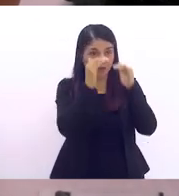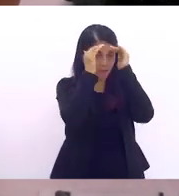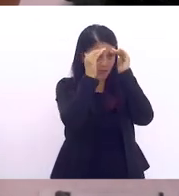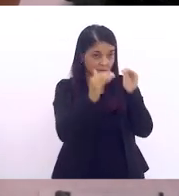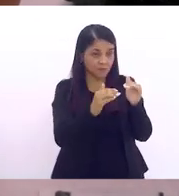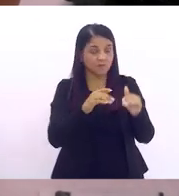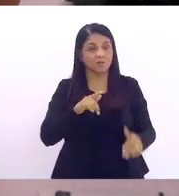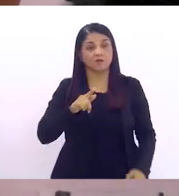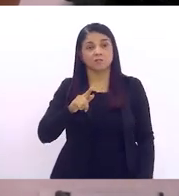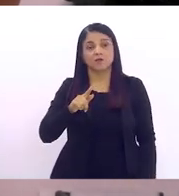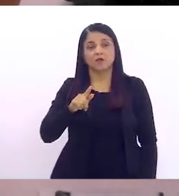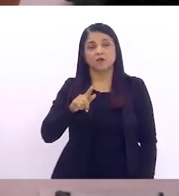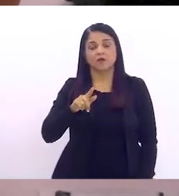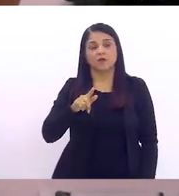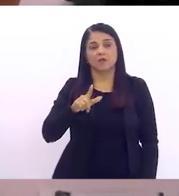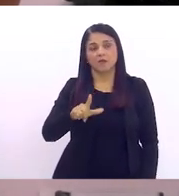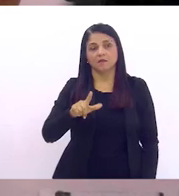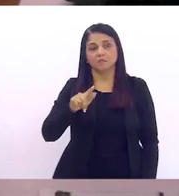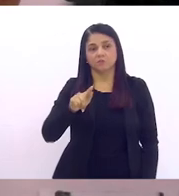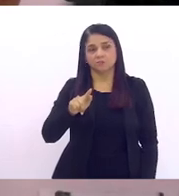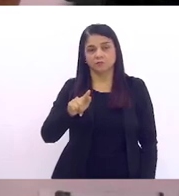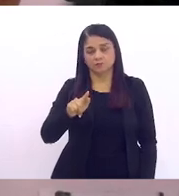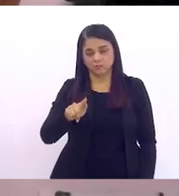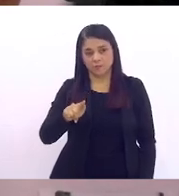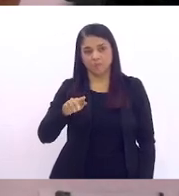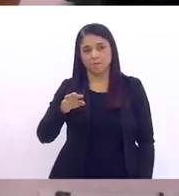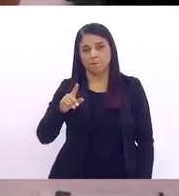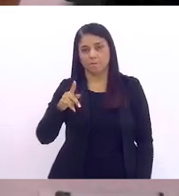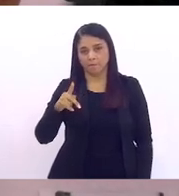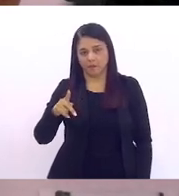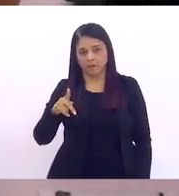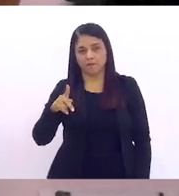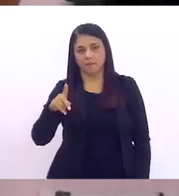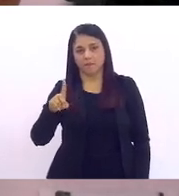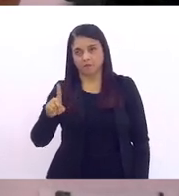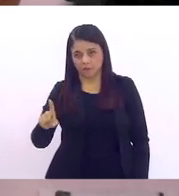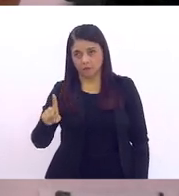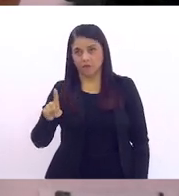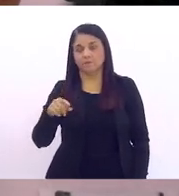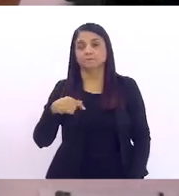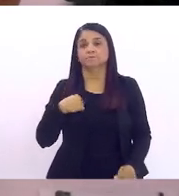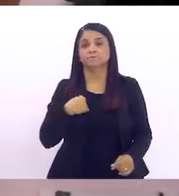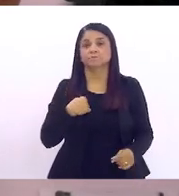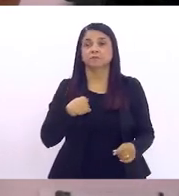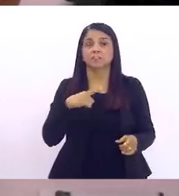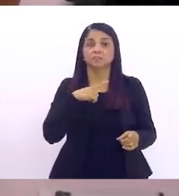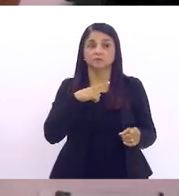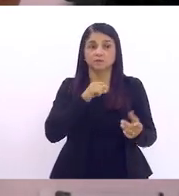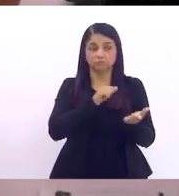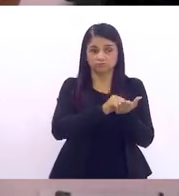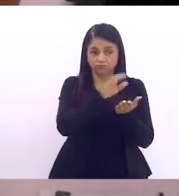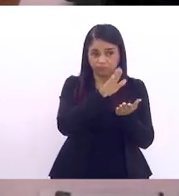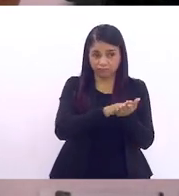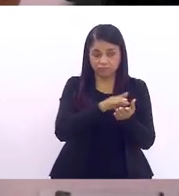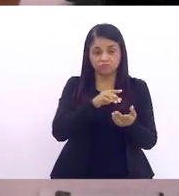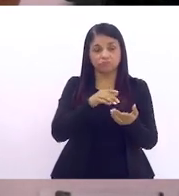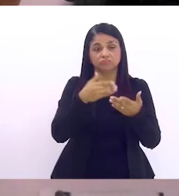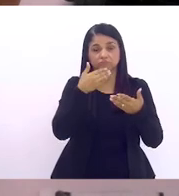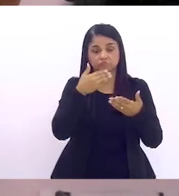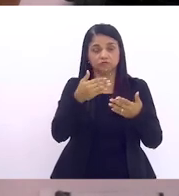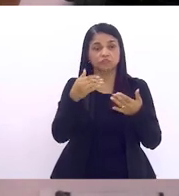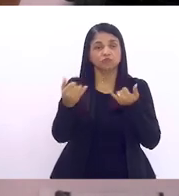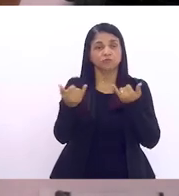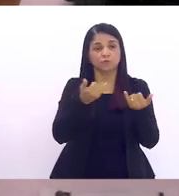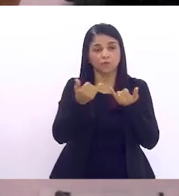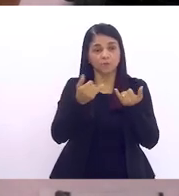a lgpd nesse sentido nos primeiros momentos antes ainda de autuação então nós tivemos várias solicitações de informação